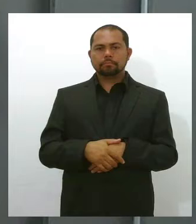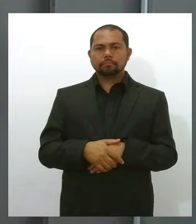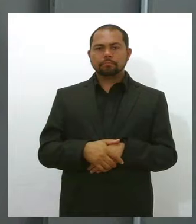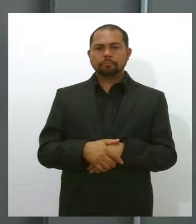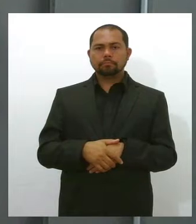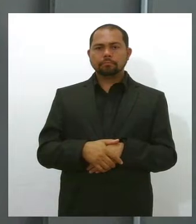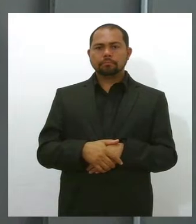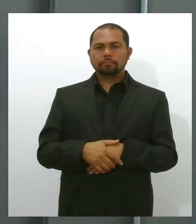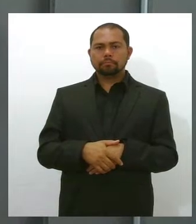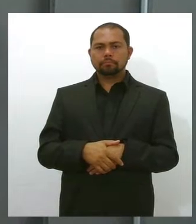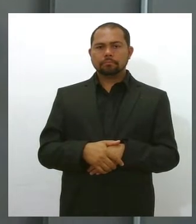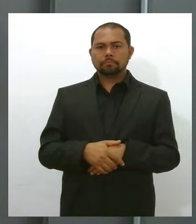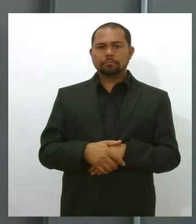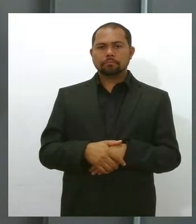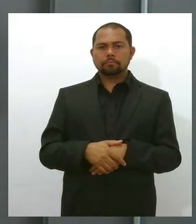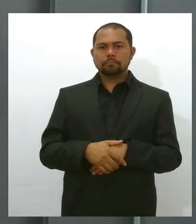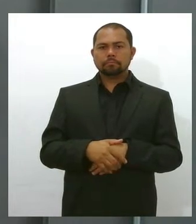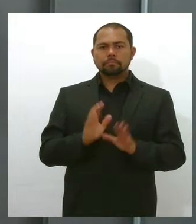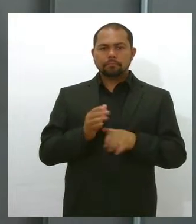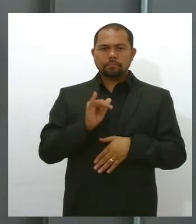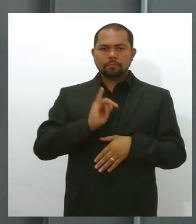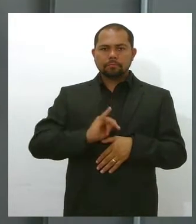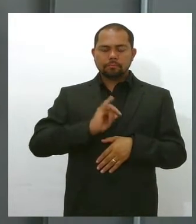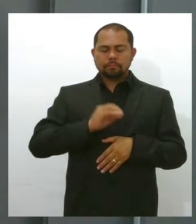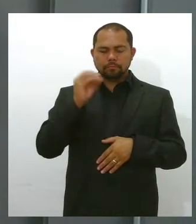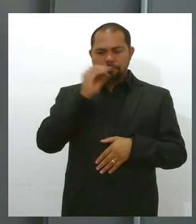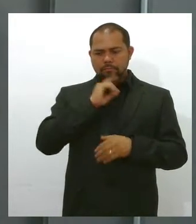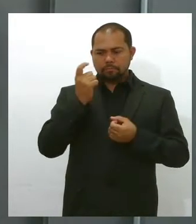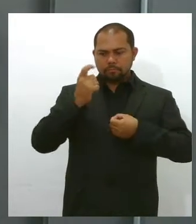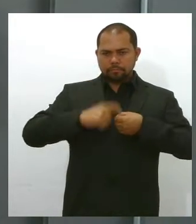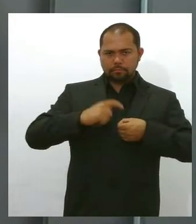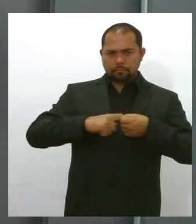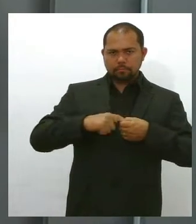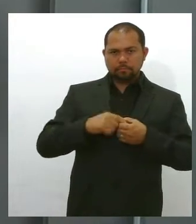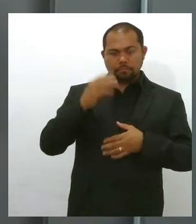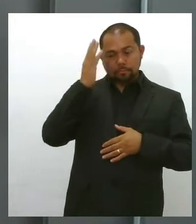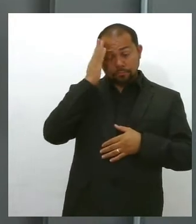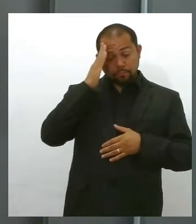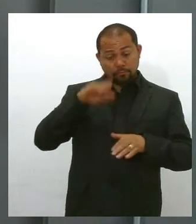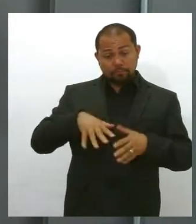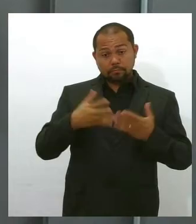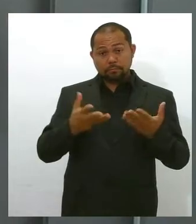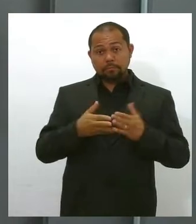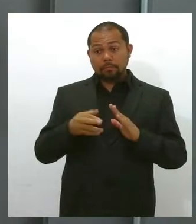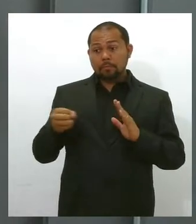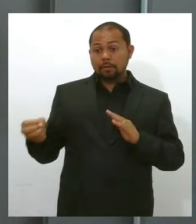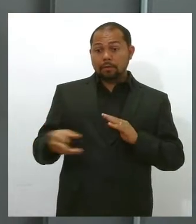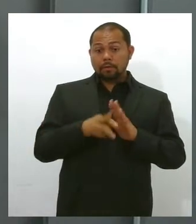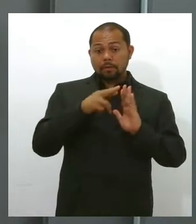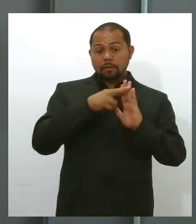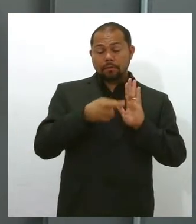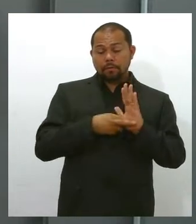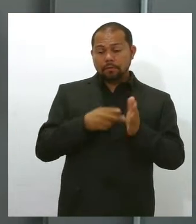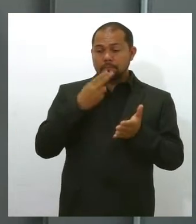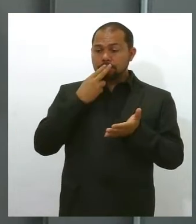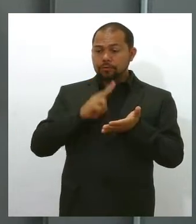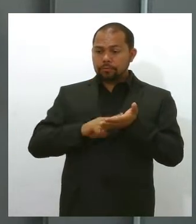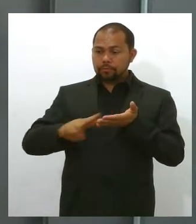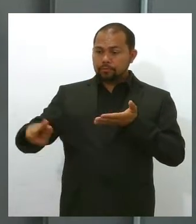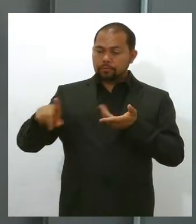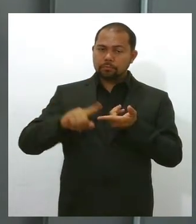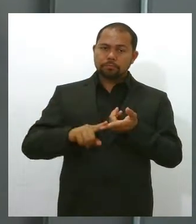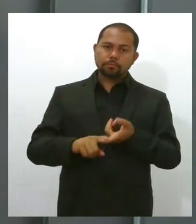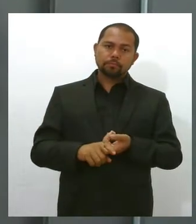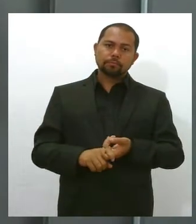e agora a gente vai um rápido intervalo e na volta vamos saber quais são as novas regras para encomendas postadas pelos Correios mas